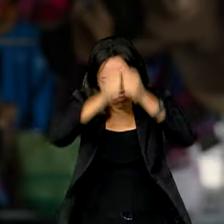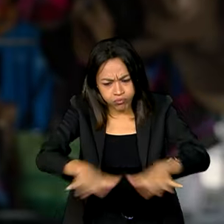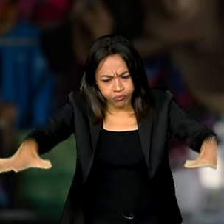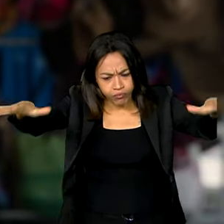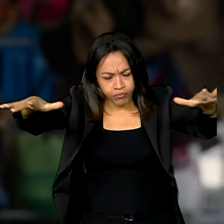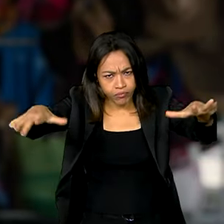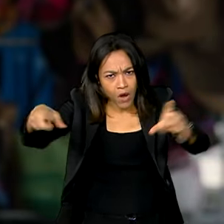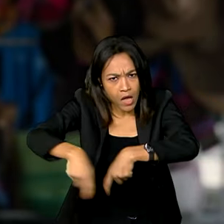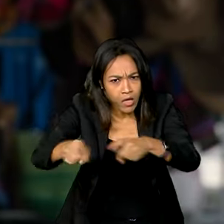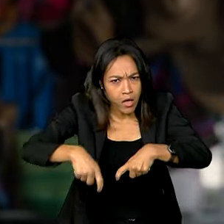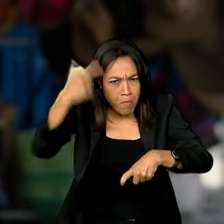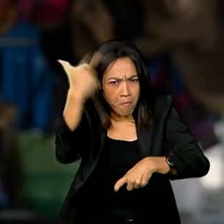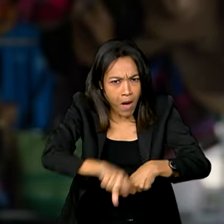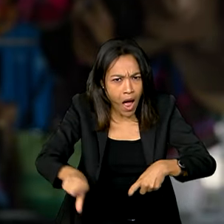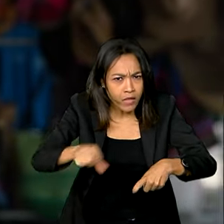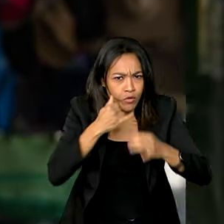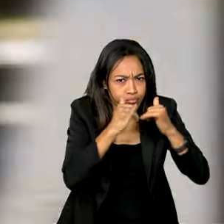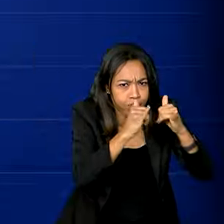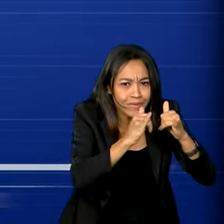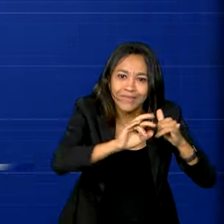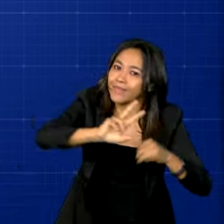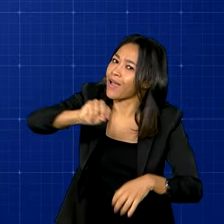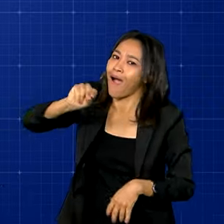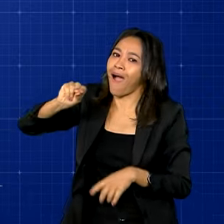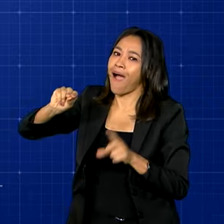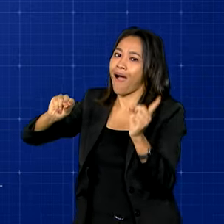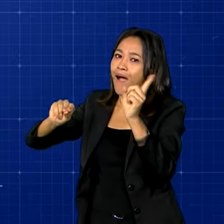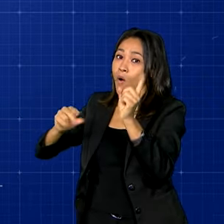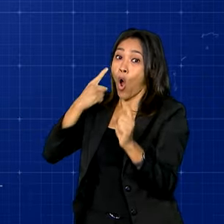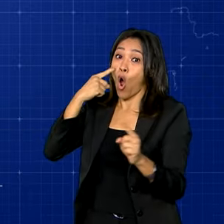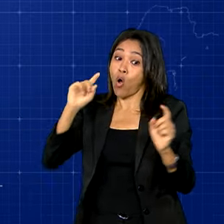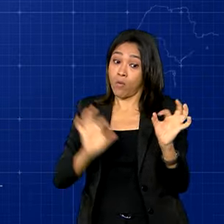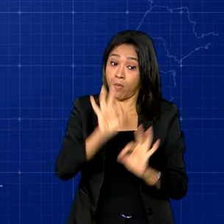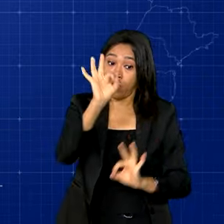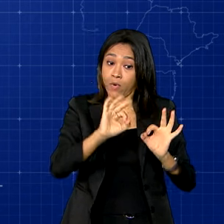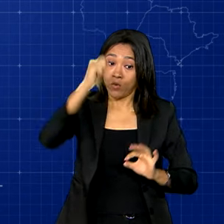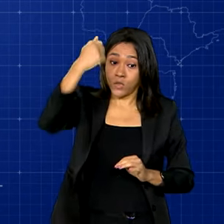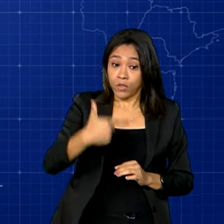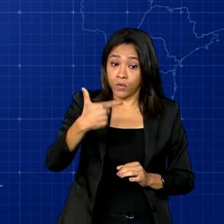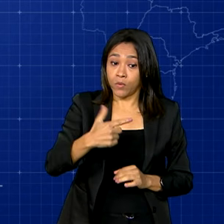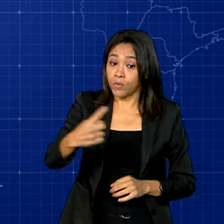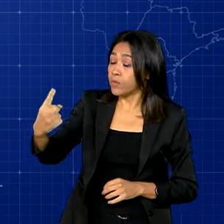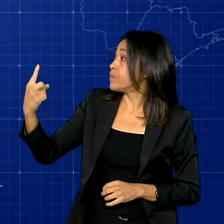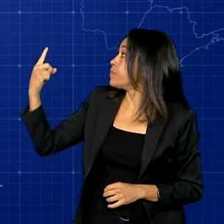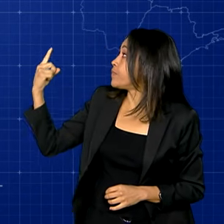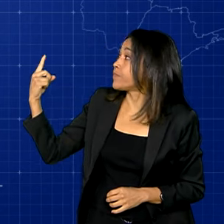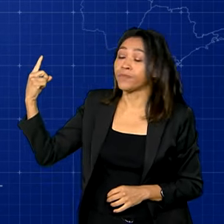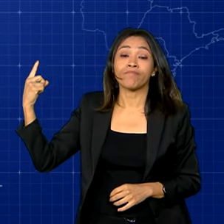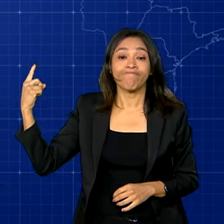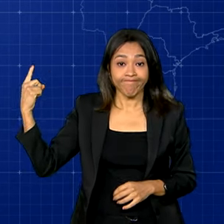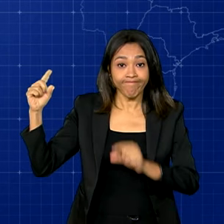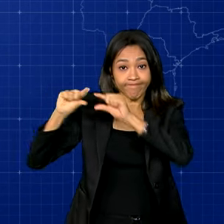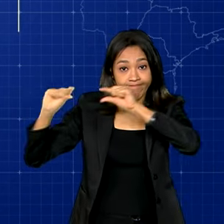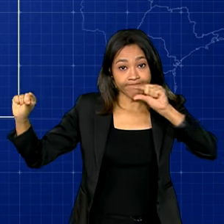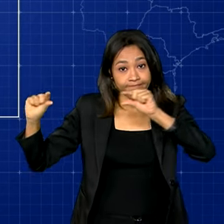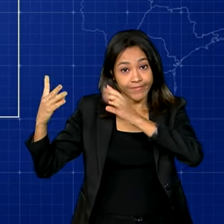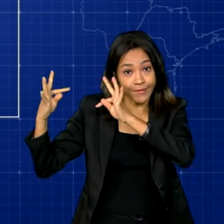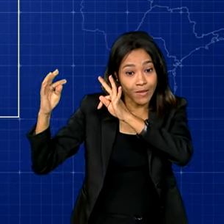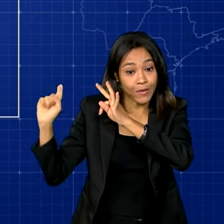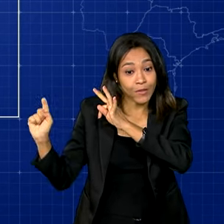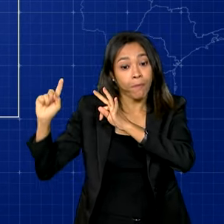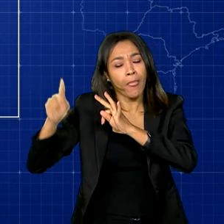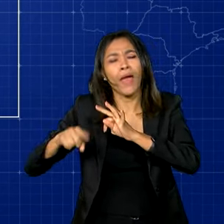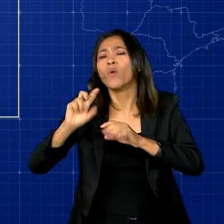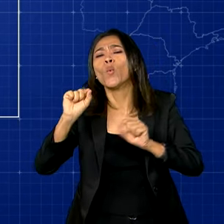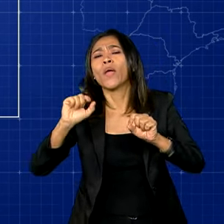produzir mais energia? Nada disso. O segundo eixo do plano é o adensamento tecnológico, que nada mais é do que a adoção